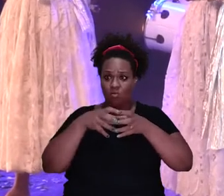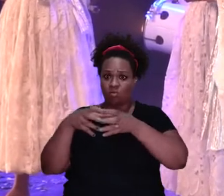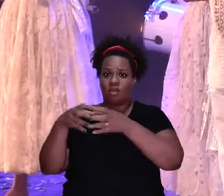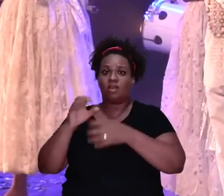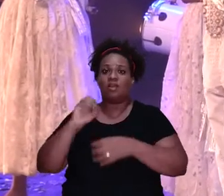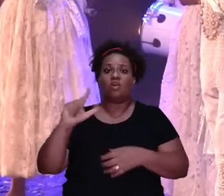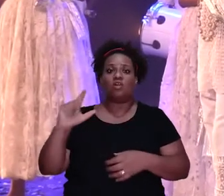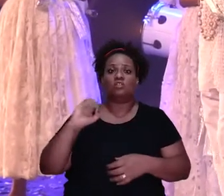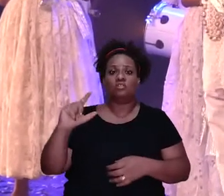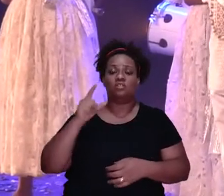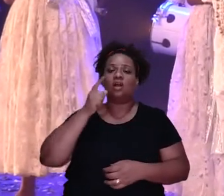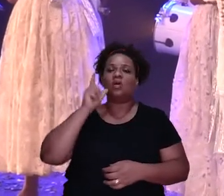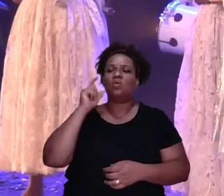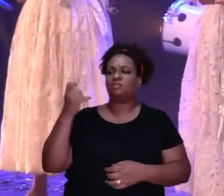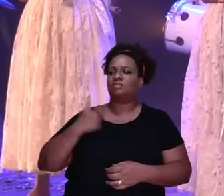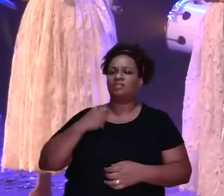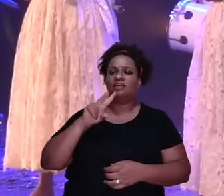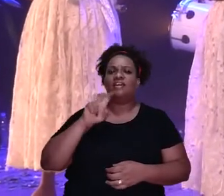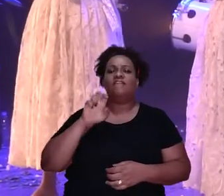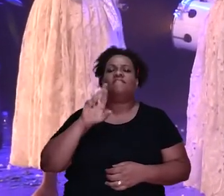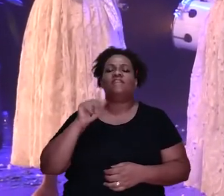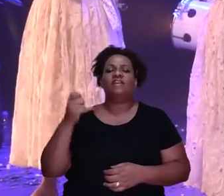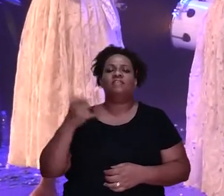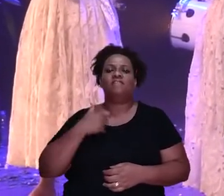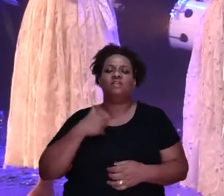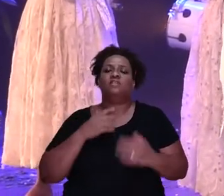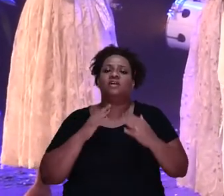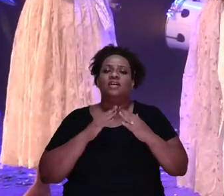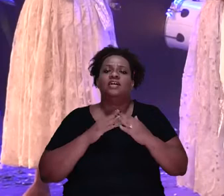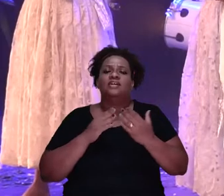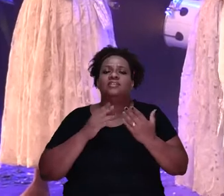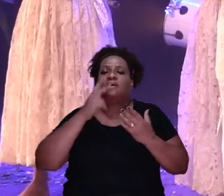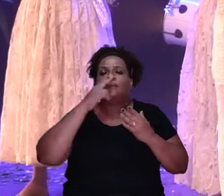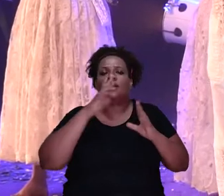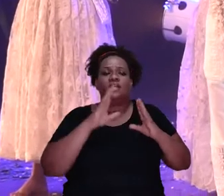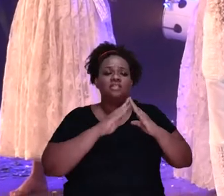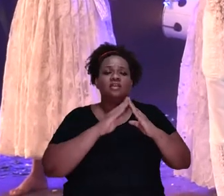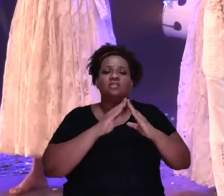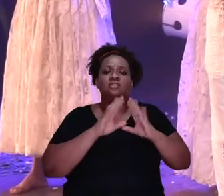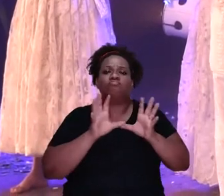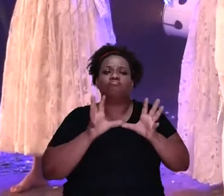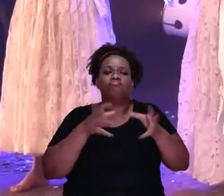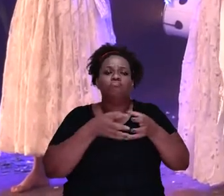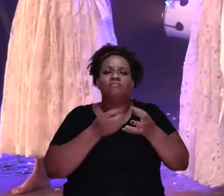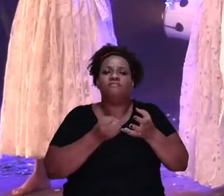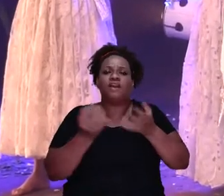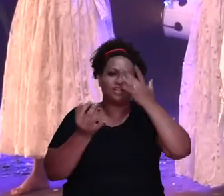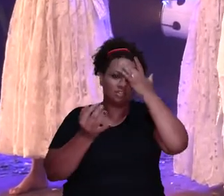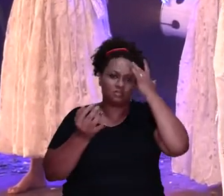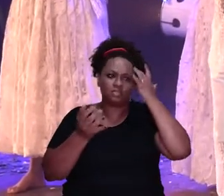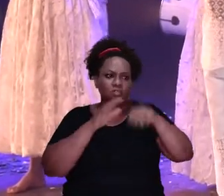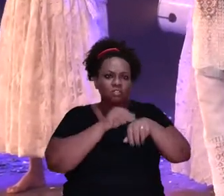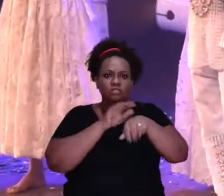elas estão ontem Vera me disse que a dia de São Pedro né então com a casa que é uma coisa coletiva